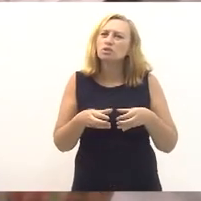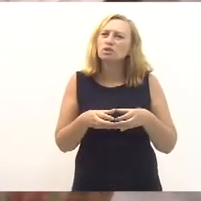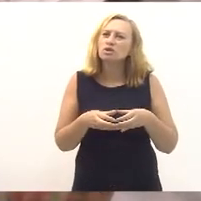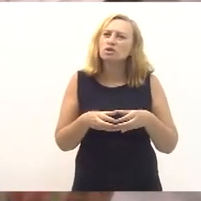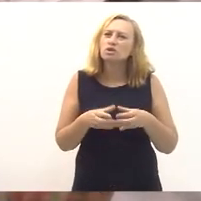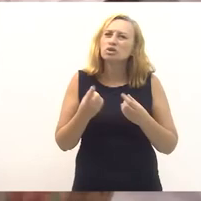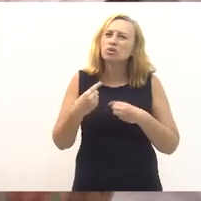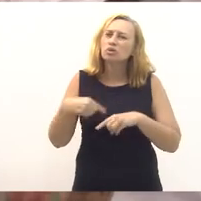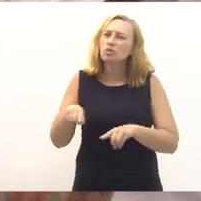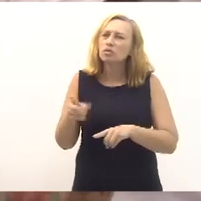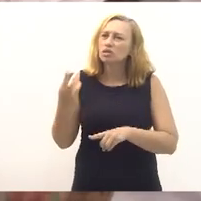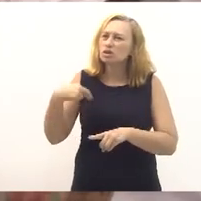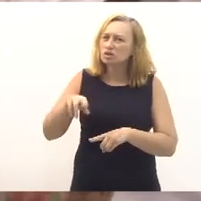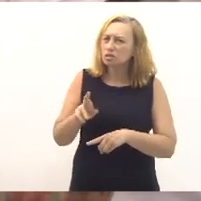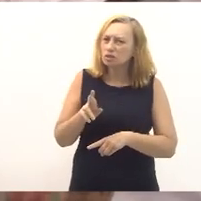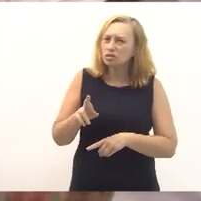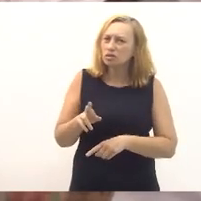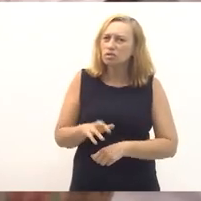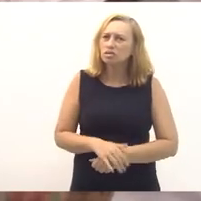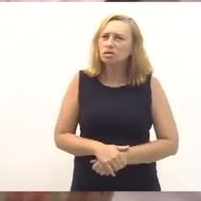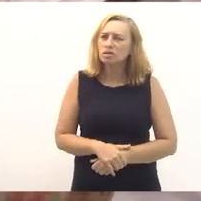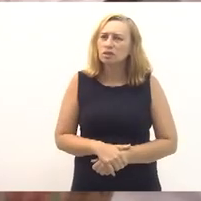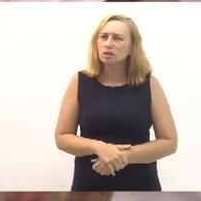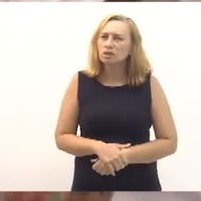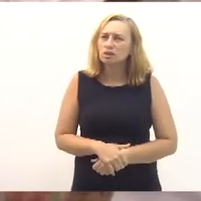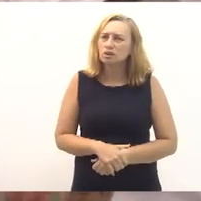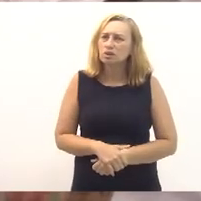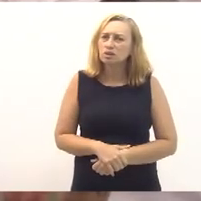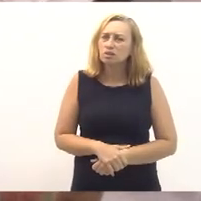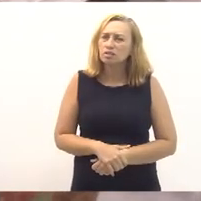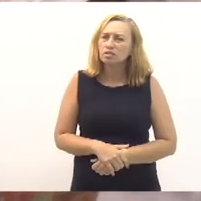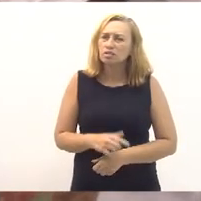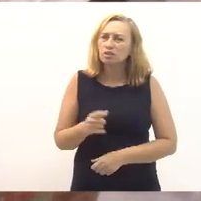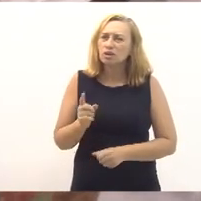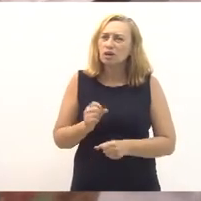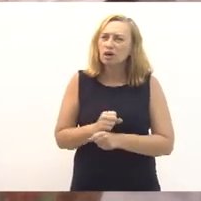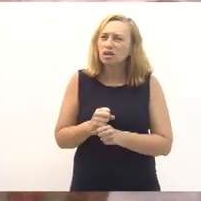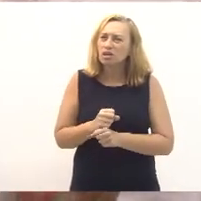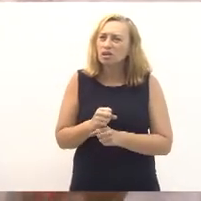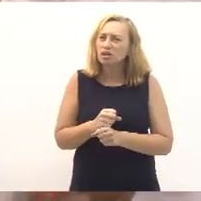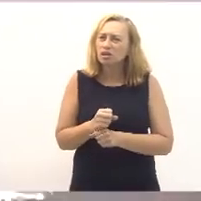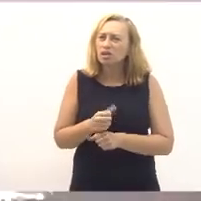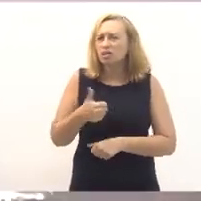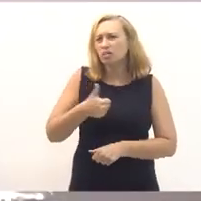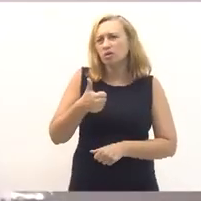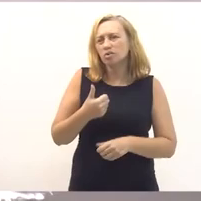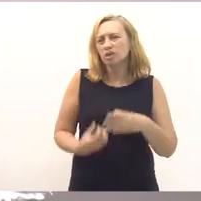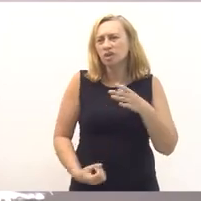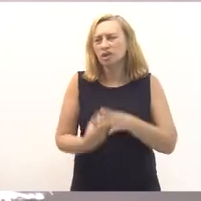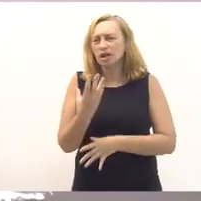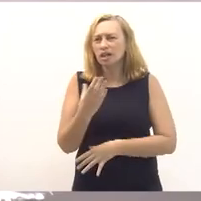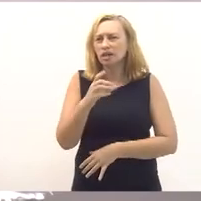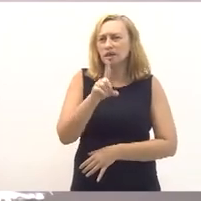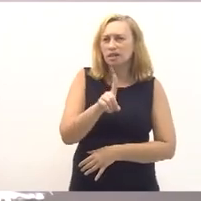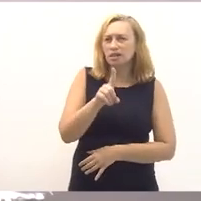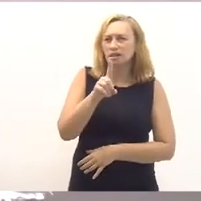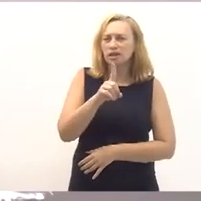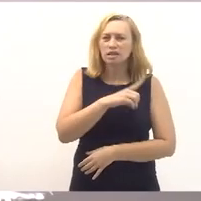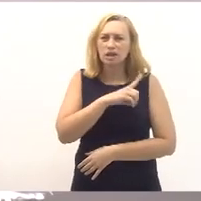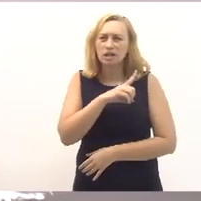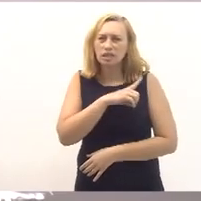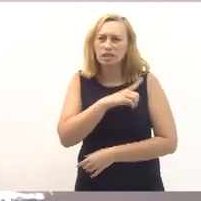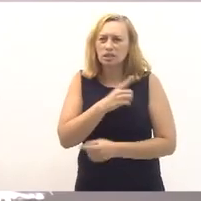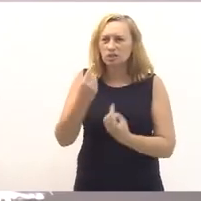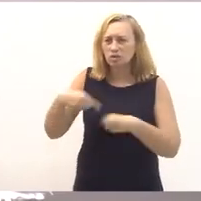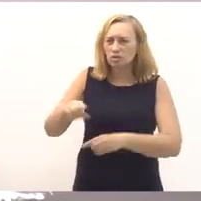contra o racismo intolerância religiosa e a gente ficou muito tempo primeiramente ajudou a criar tecrad da delegacia de